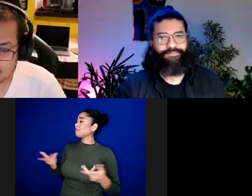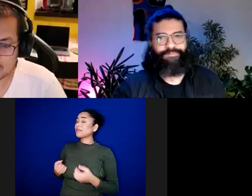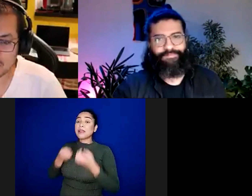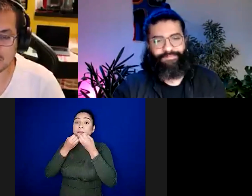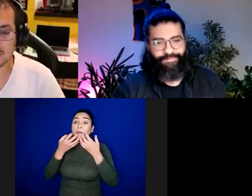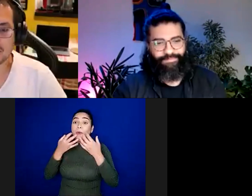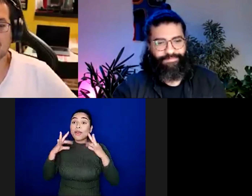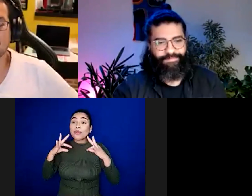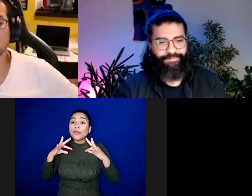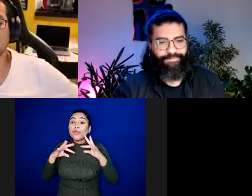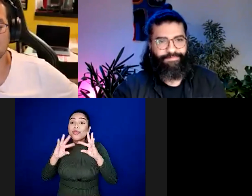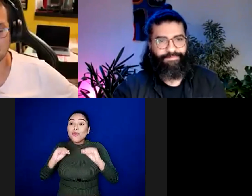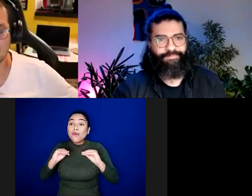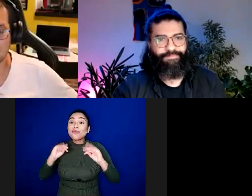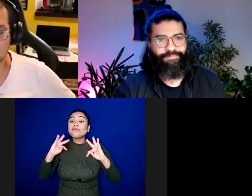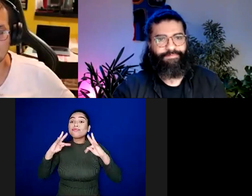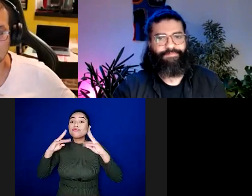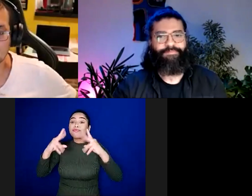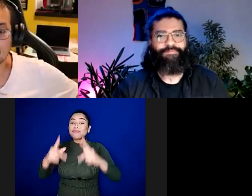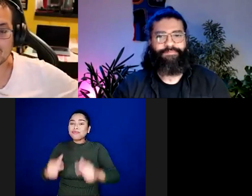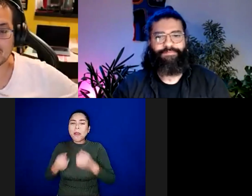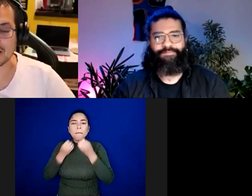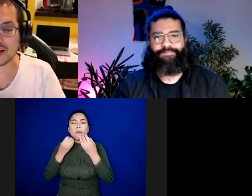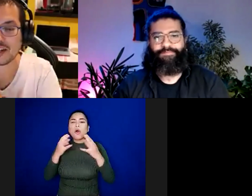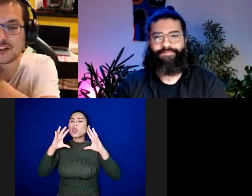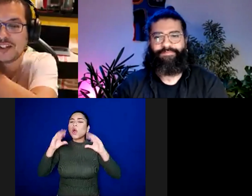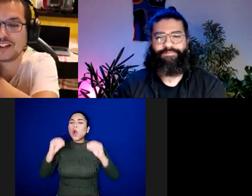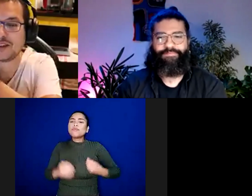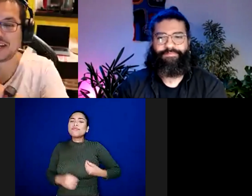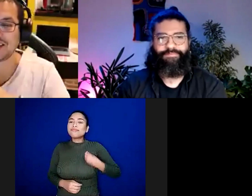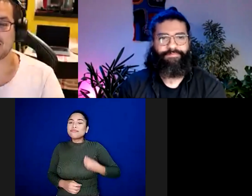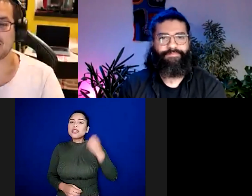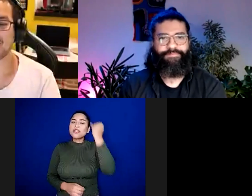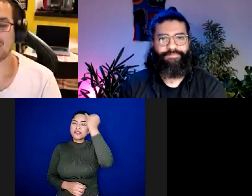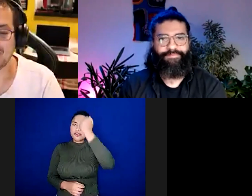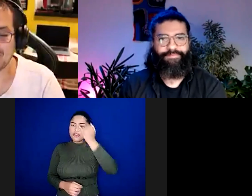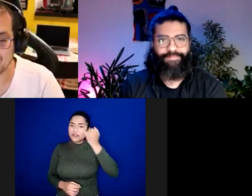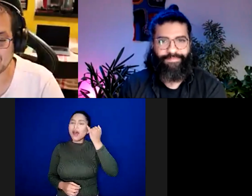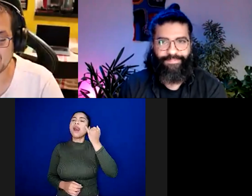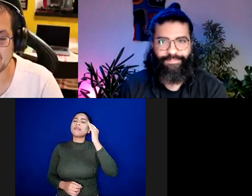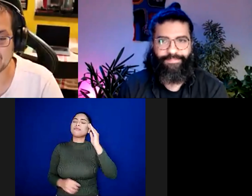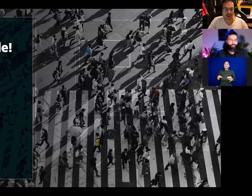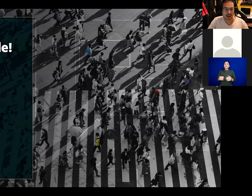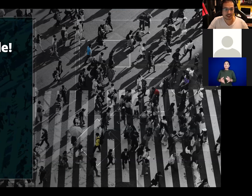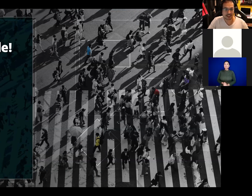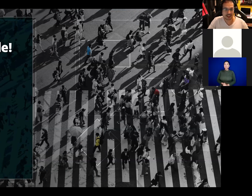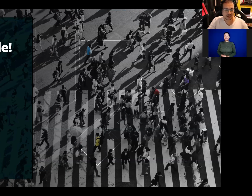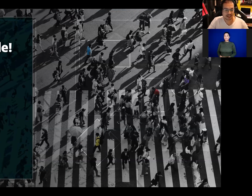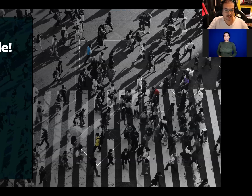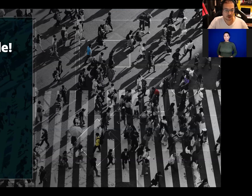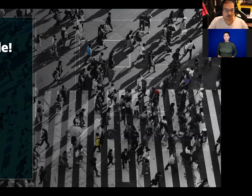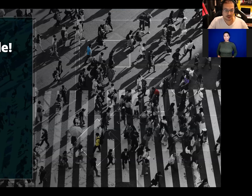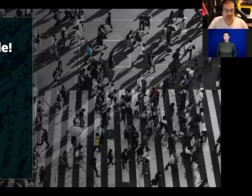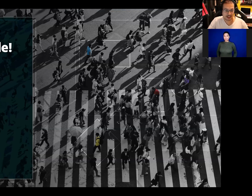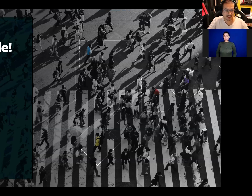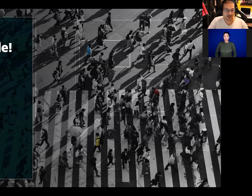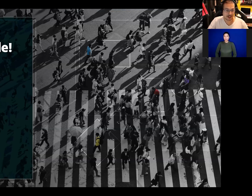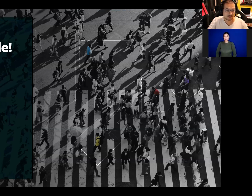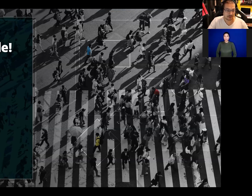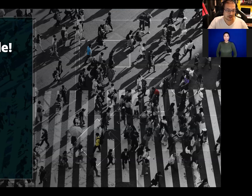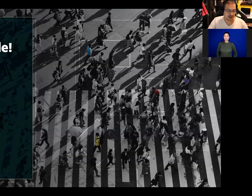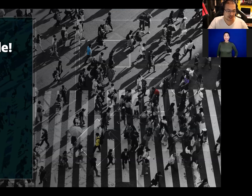pessoal boa noite Cláudia boa noite tchau pessoal a Jana também tapete ali a com a gente a tela que tá sendo